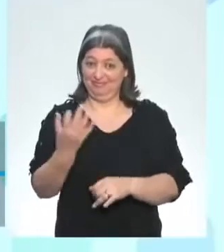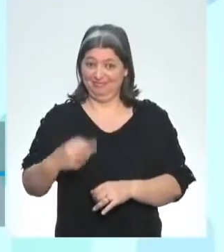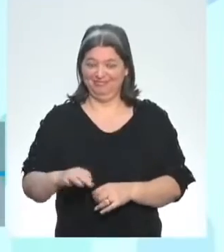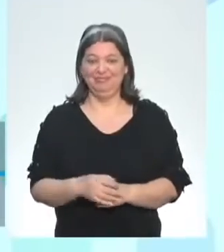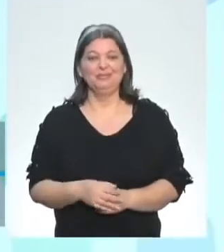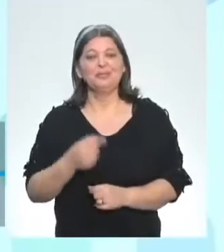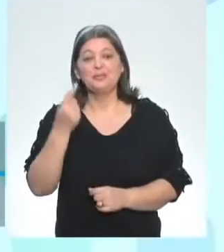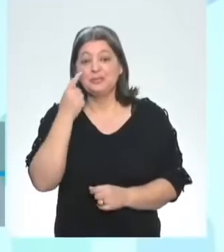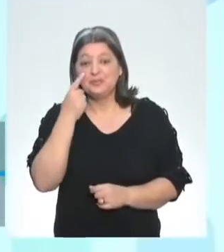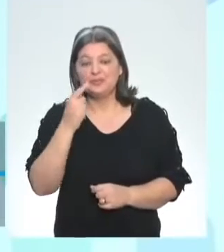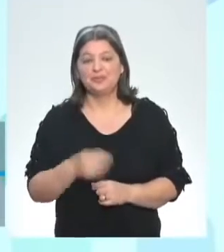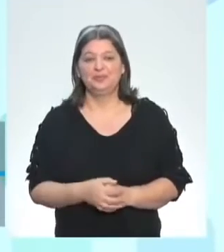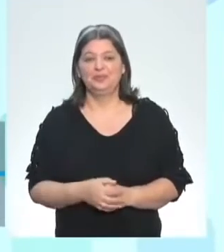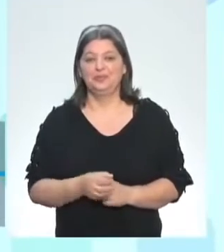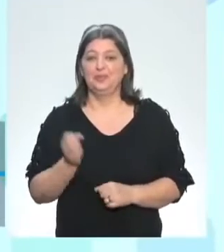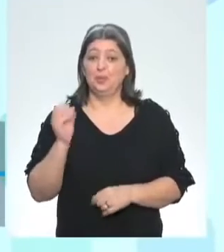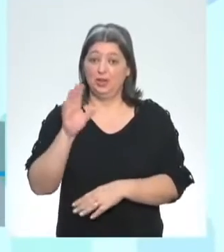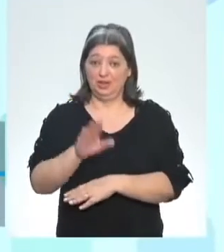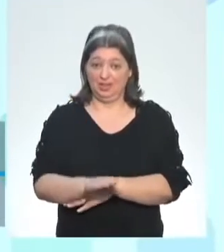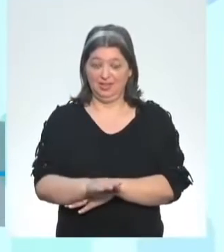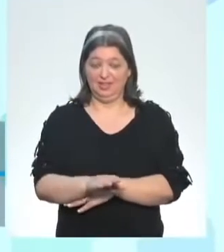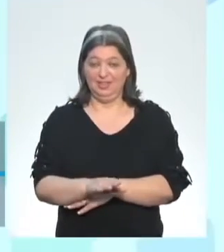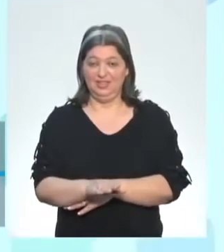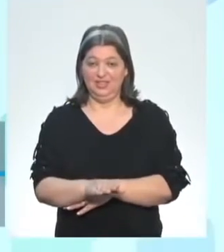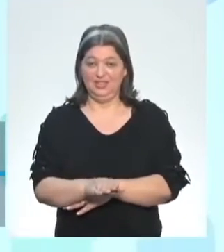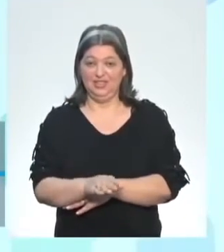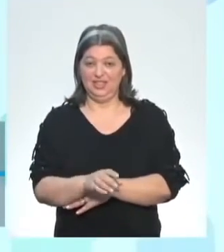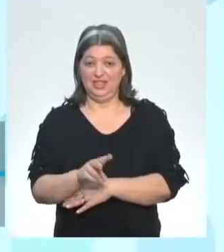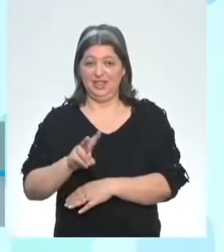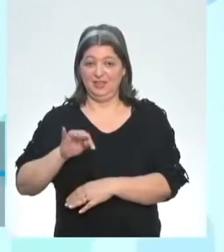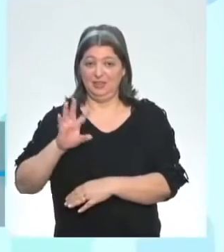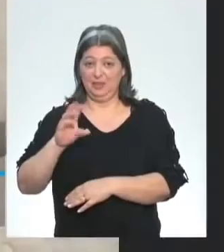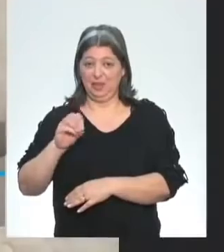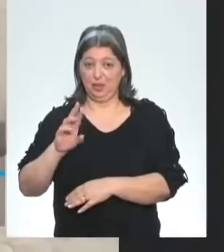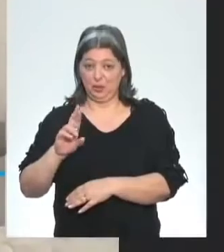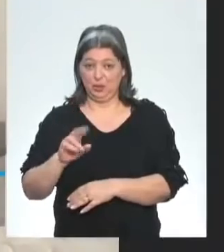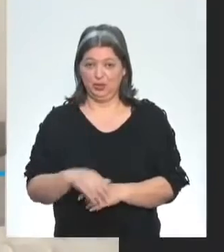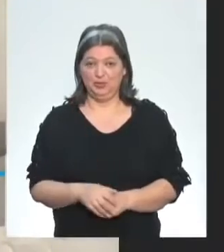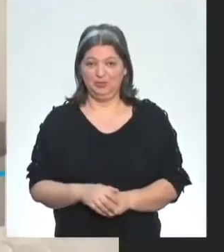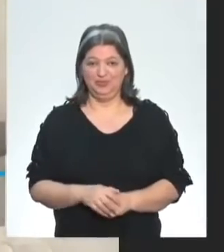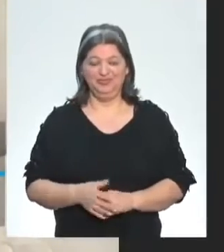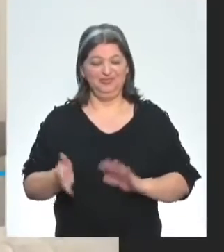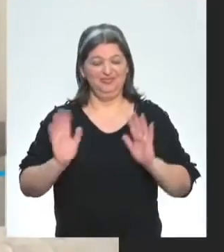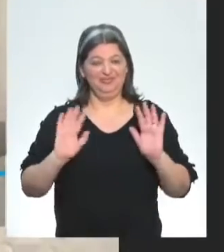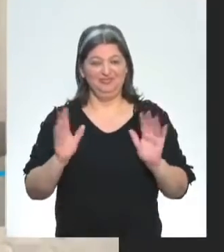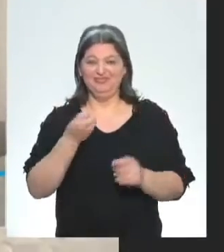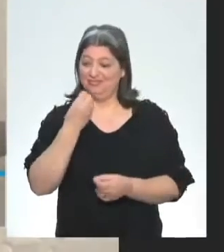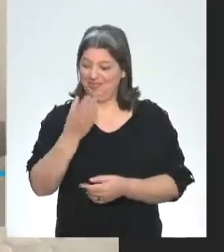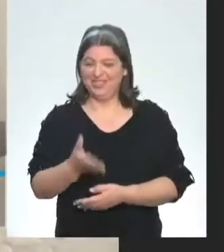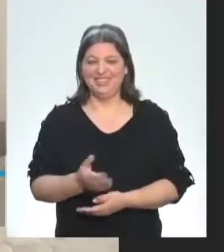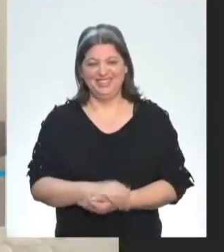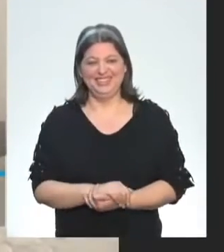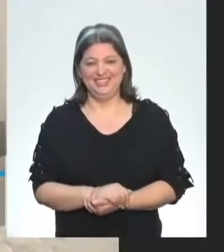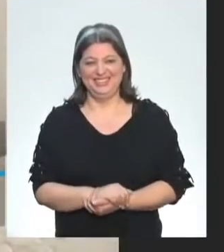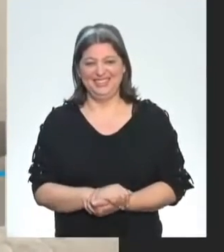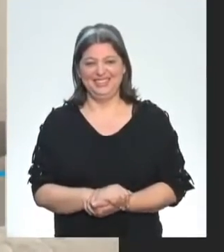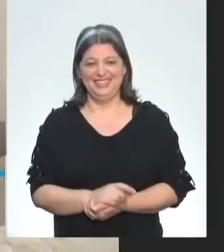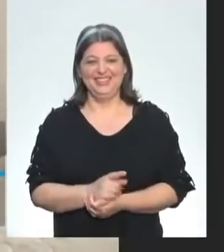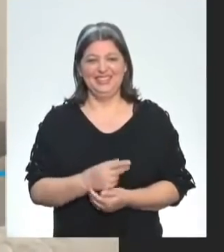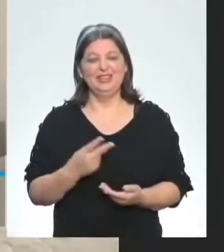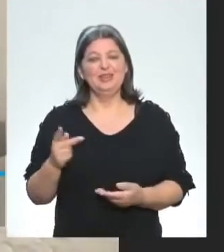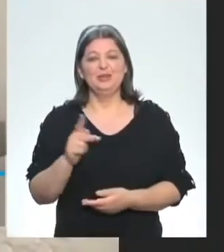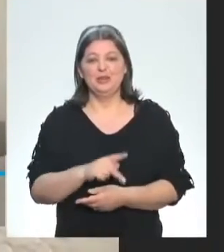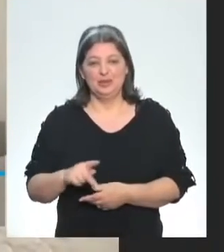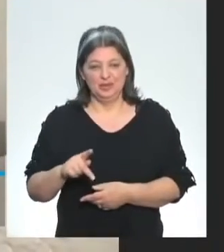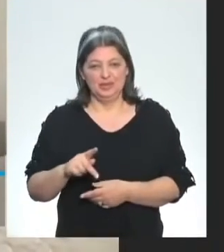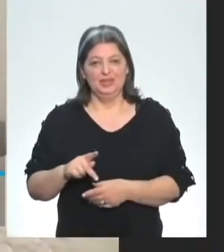Boa tarde, Vitor. Tá aí? Boa tarde, Prof. Estou aqui. Boa tarde, professora Osmar. Boa